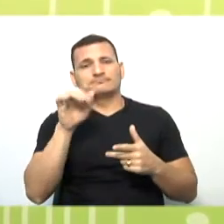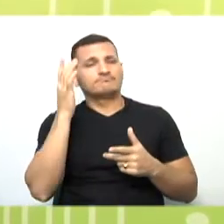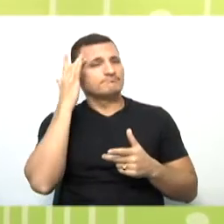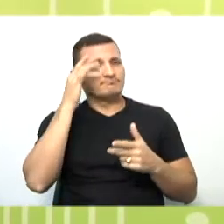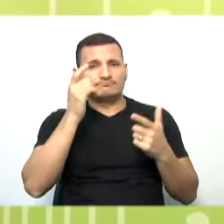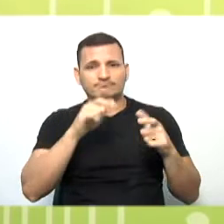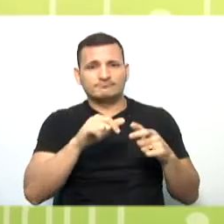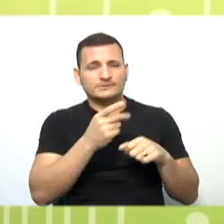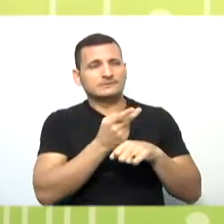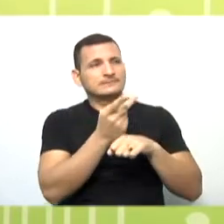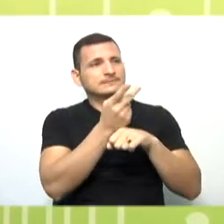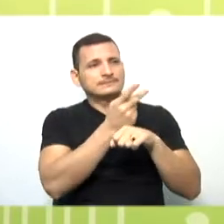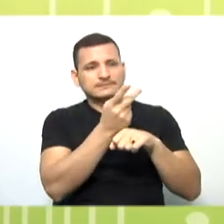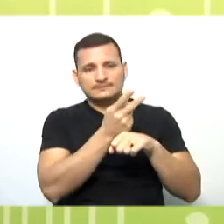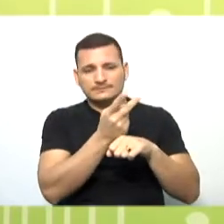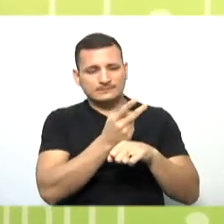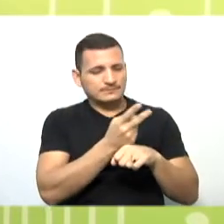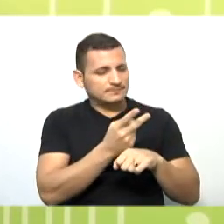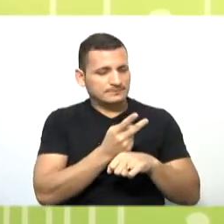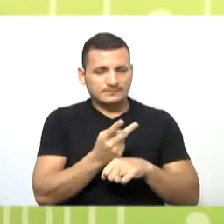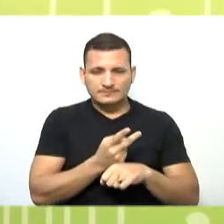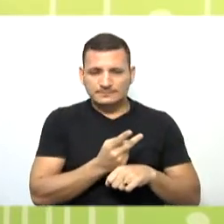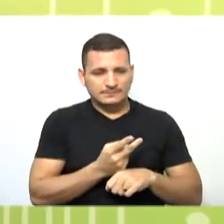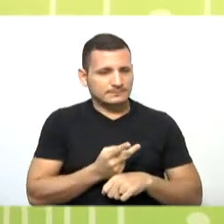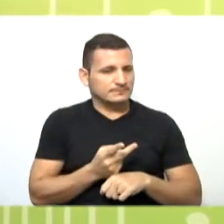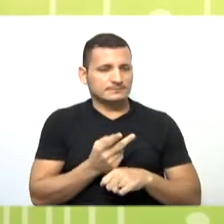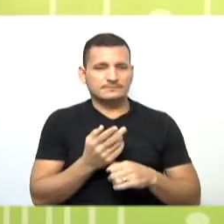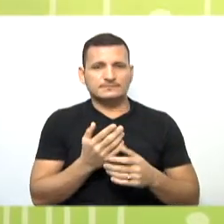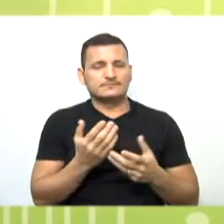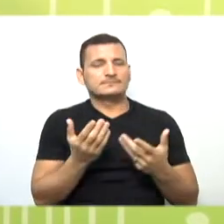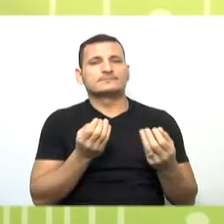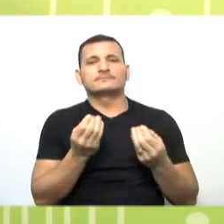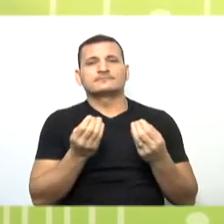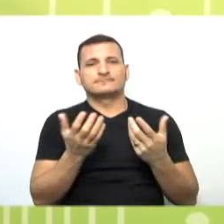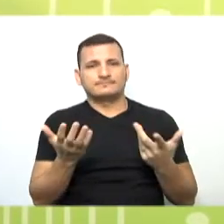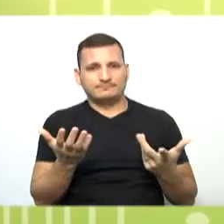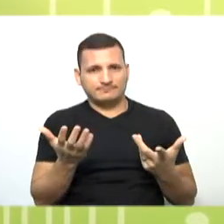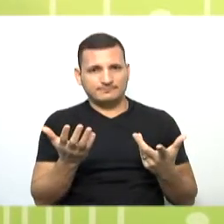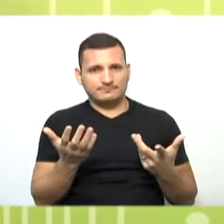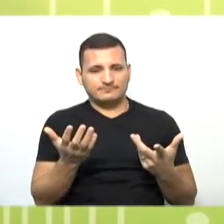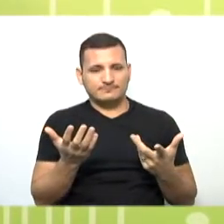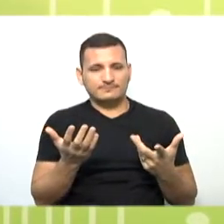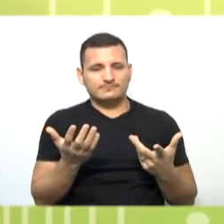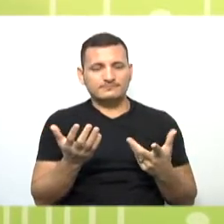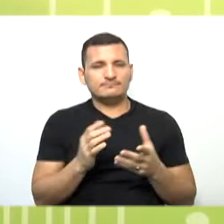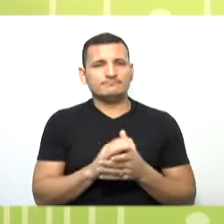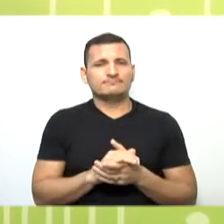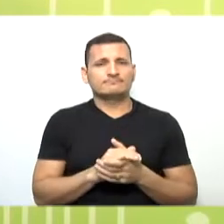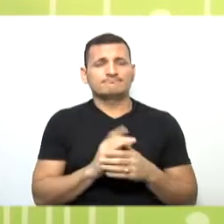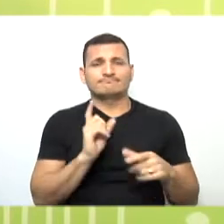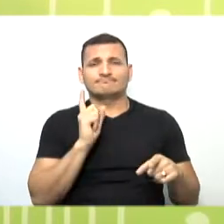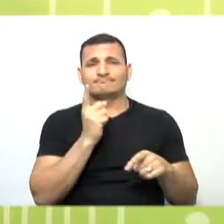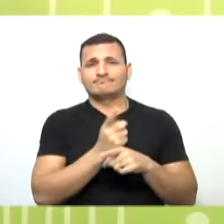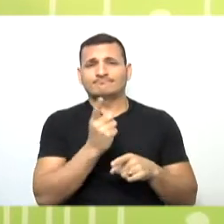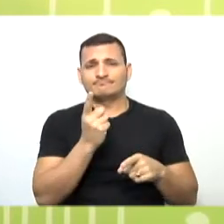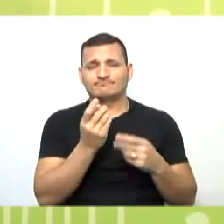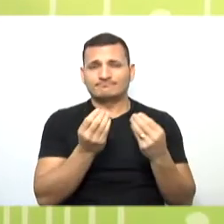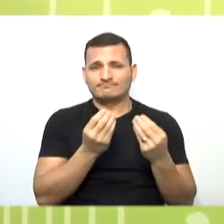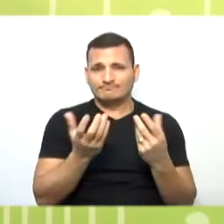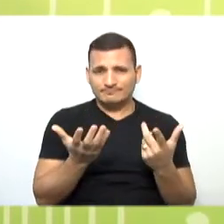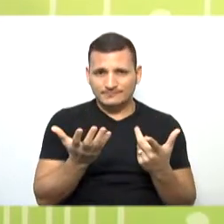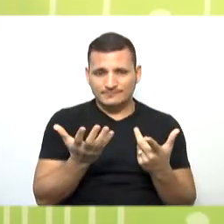está. Você vai ter que ir lá no código procurar, né? E aí? Como é que vai encontrar esse